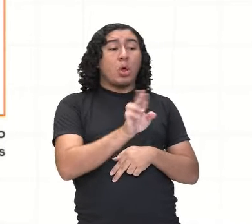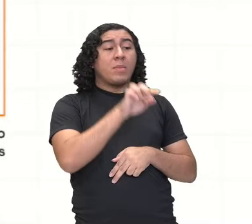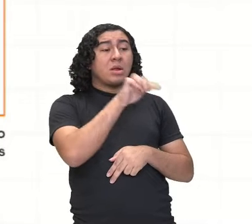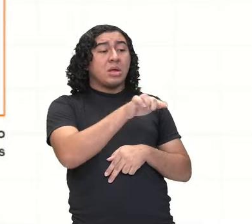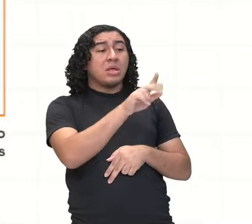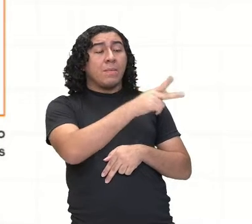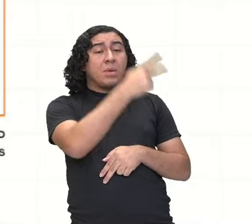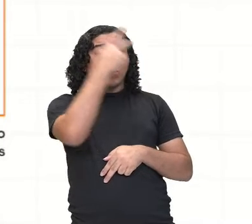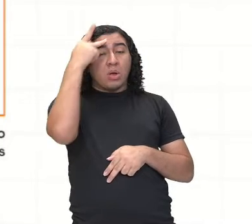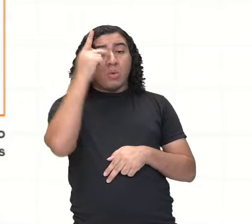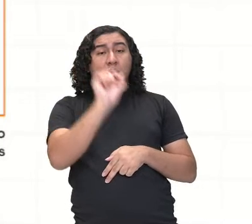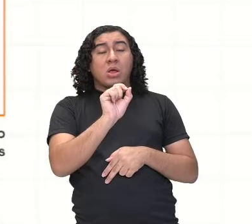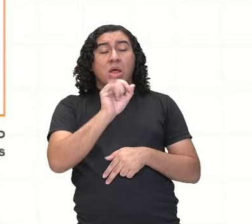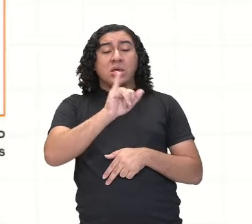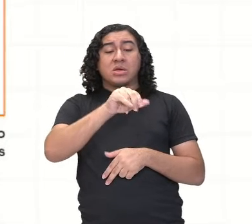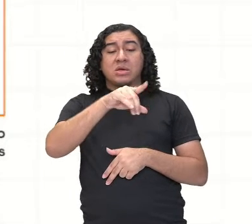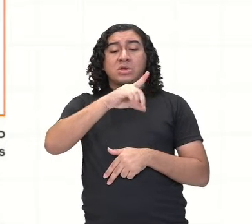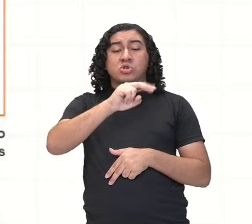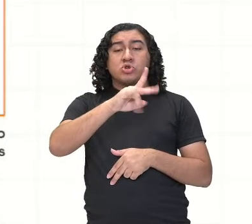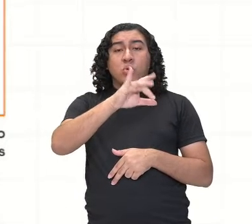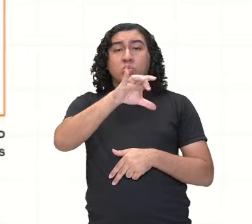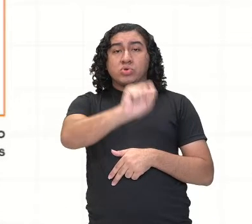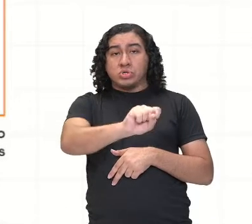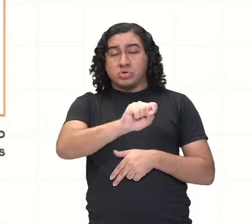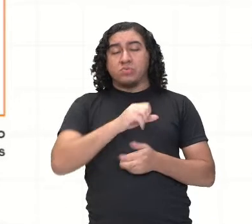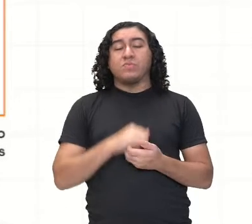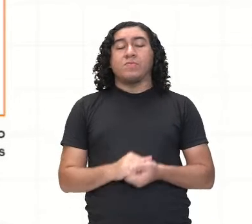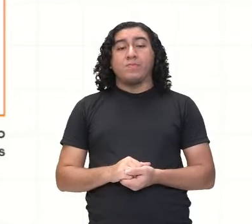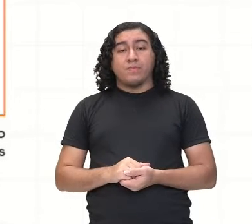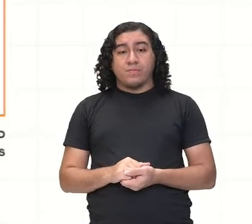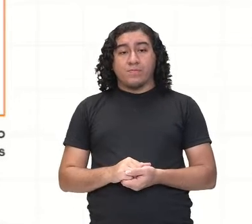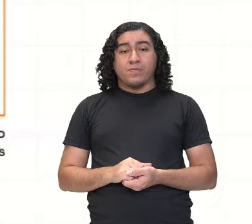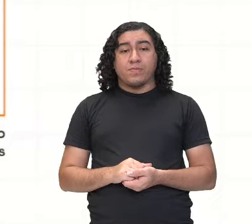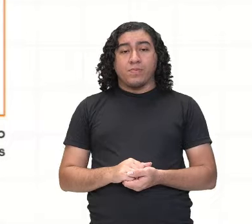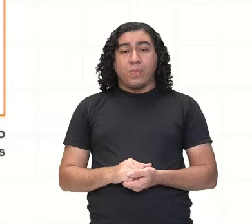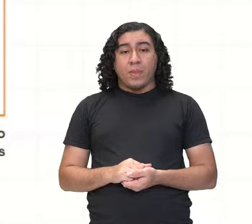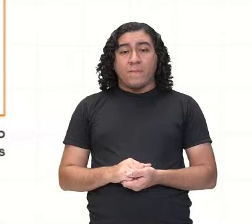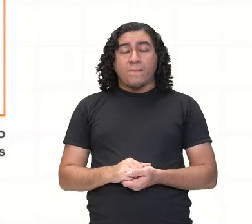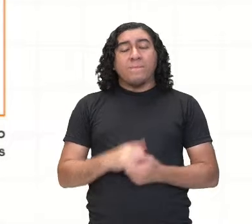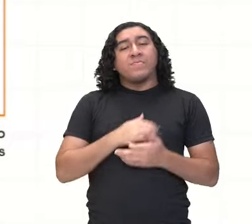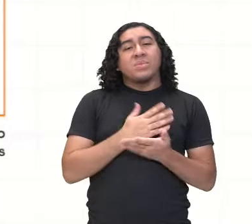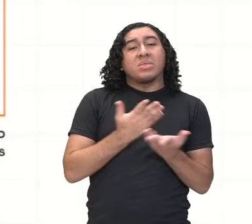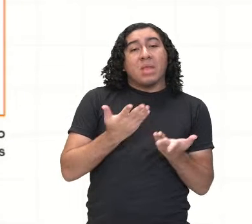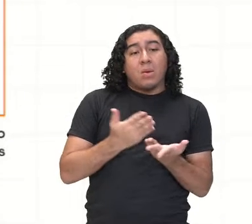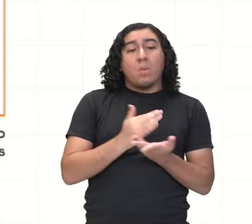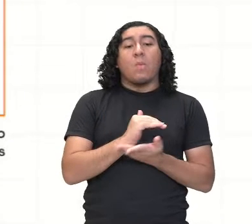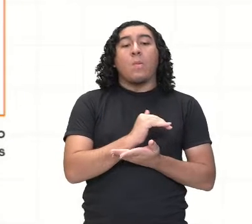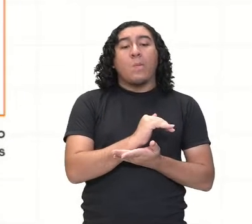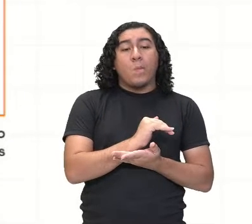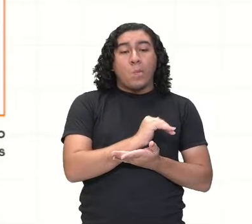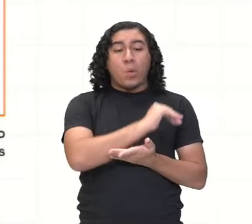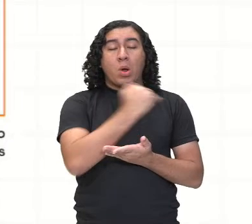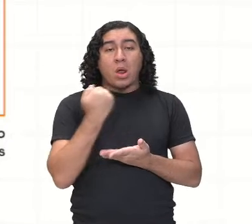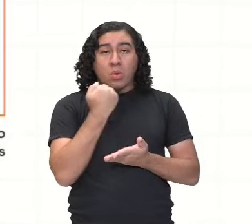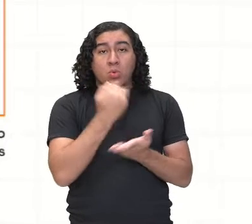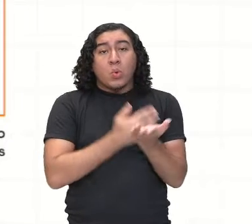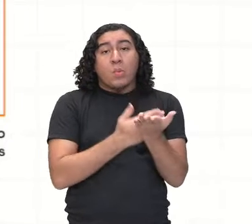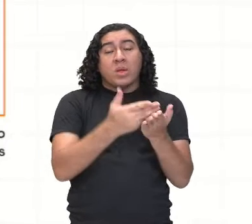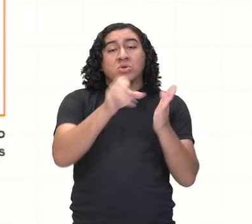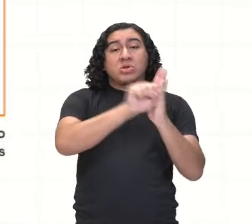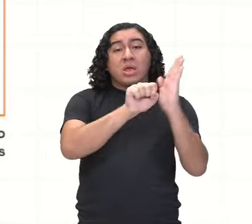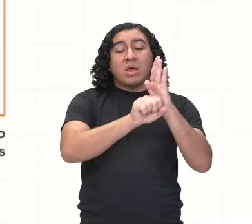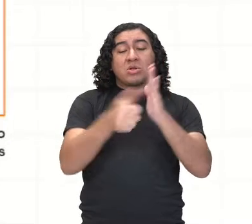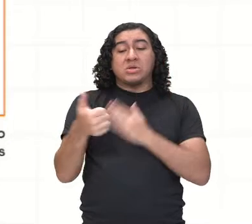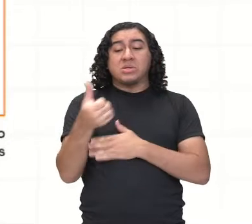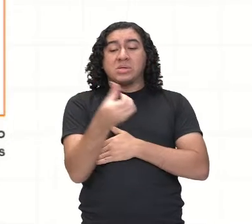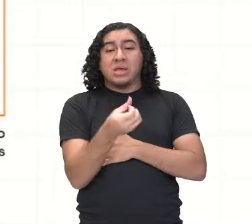de índios. Então, ele falece no início do século XVI e ele falece acreditando de fato